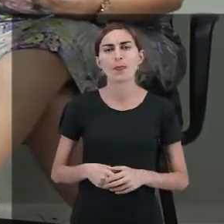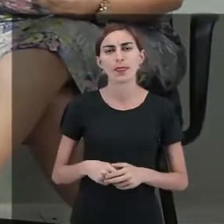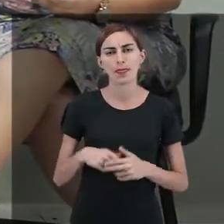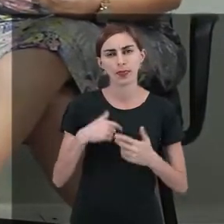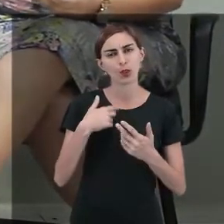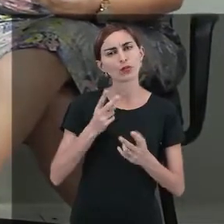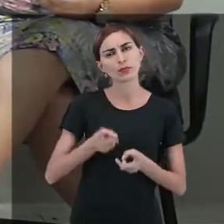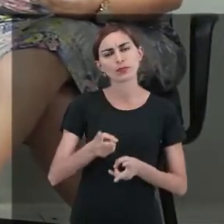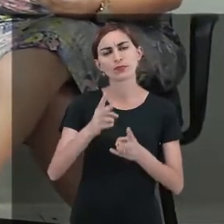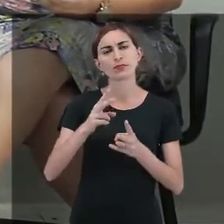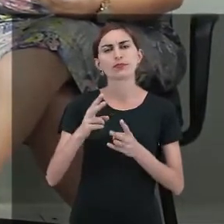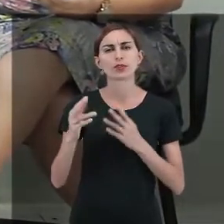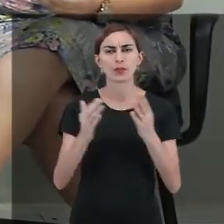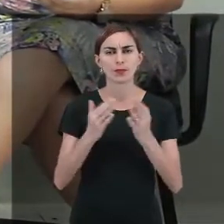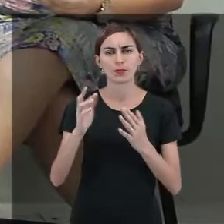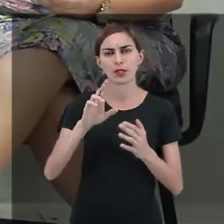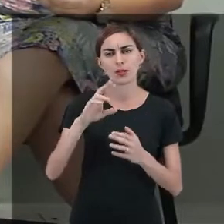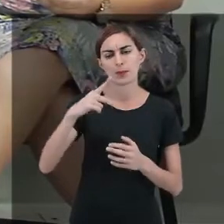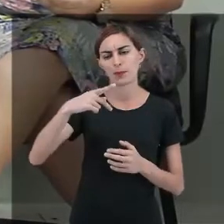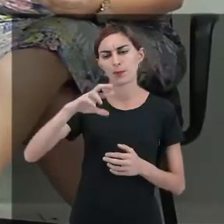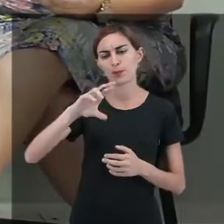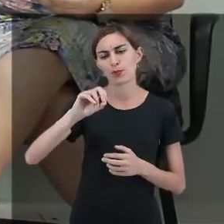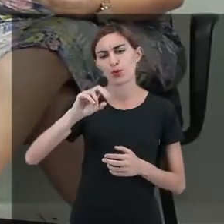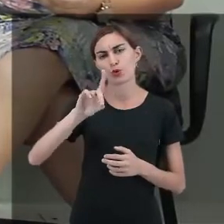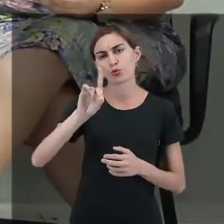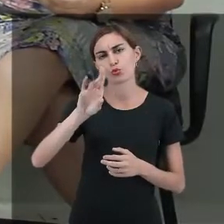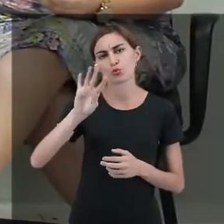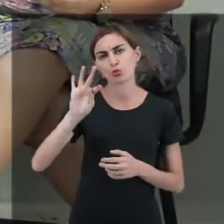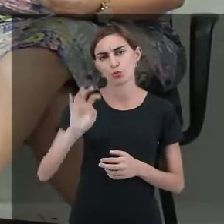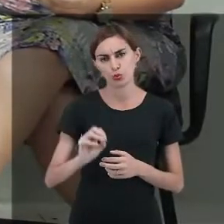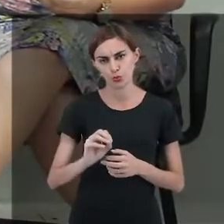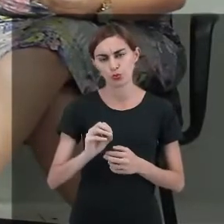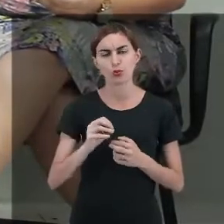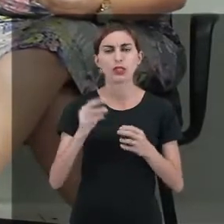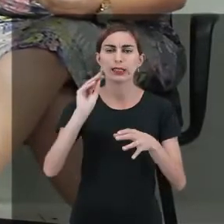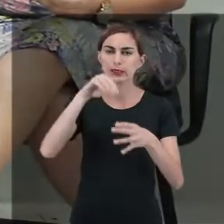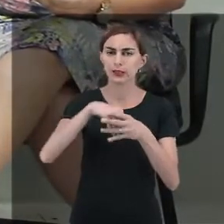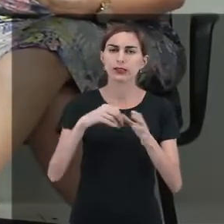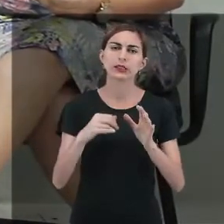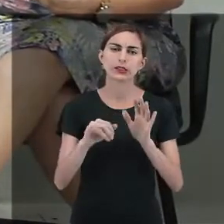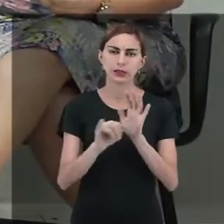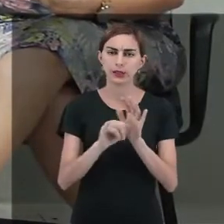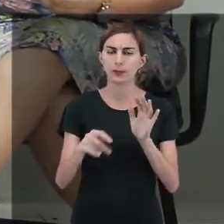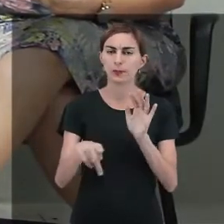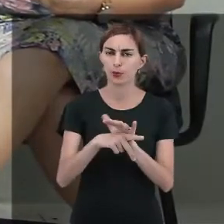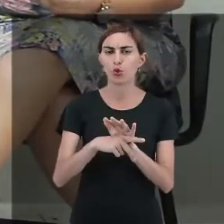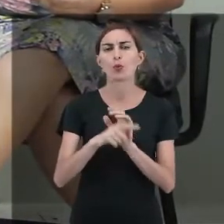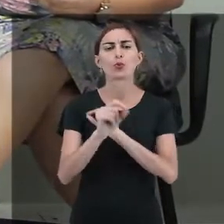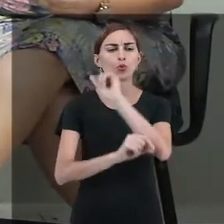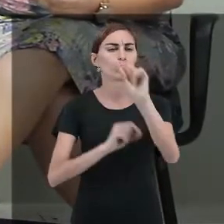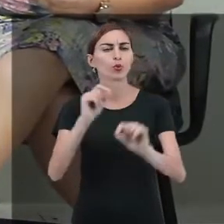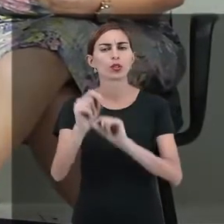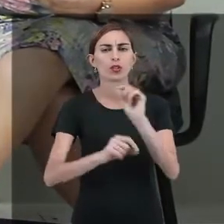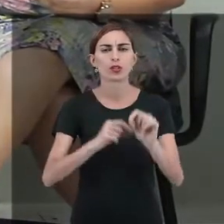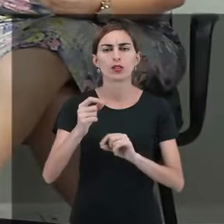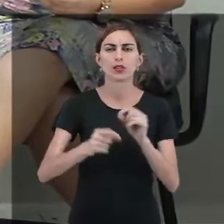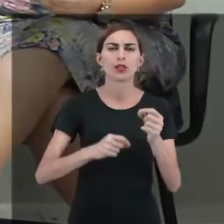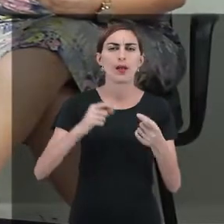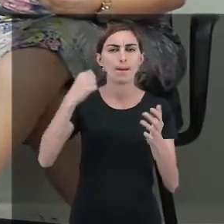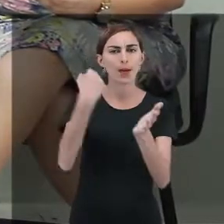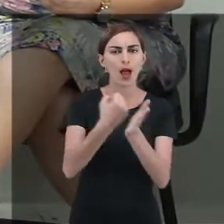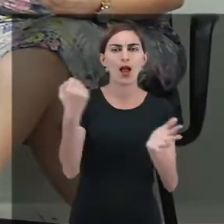Em relação ao produto, a gente não pode deixar de mencionar aquilo que dá identidade a ele, que é em relação à